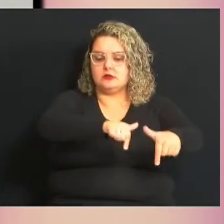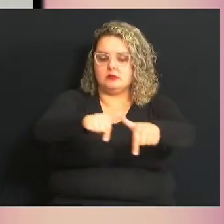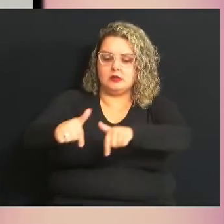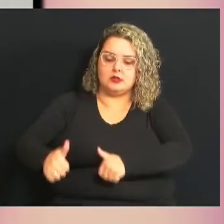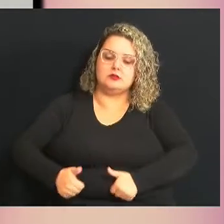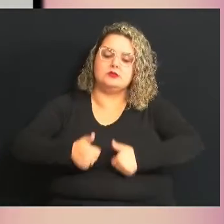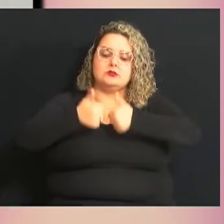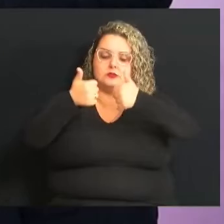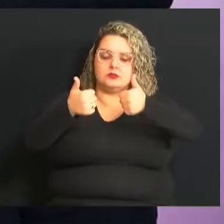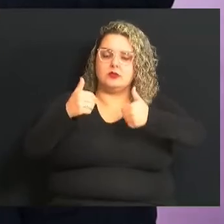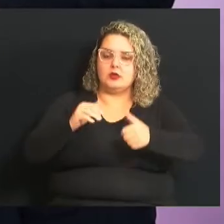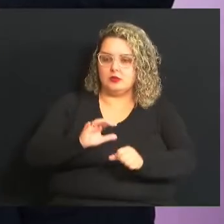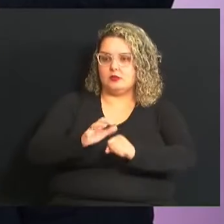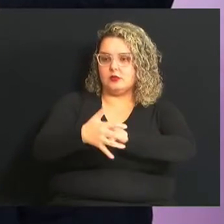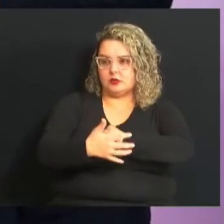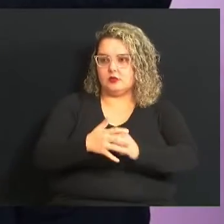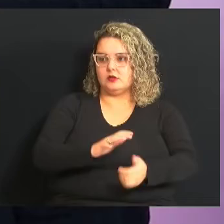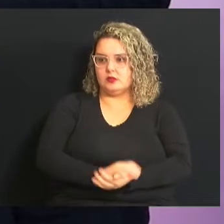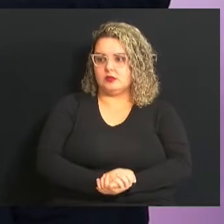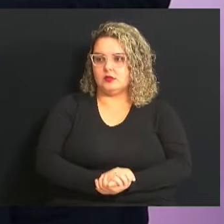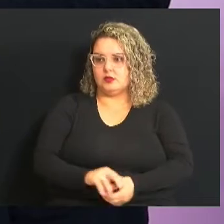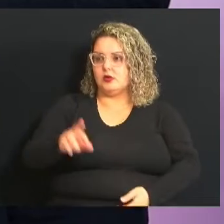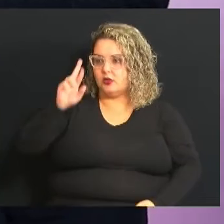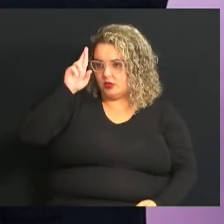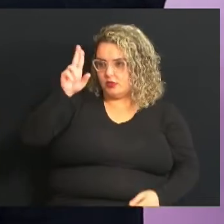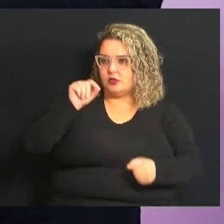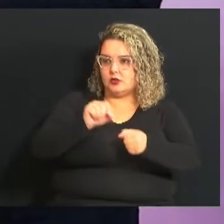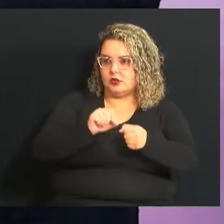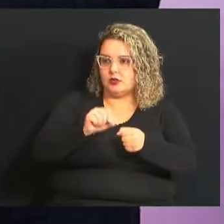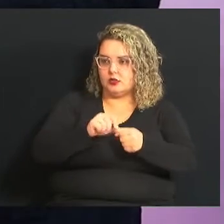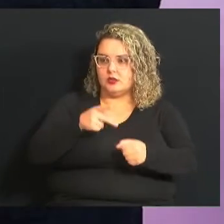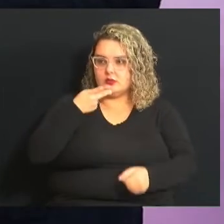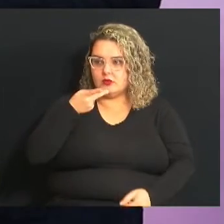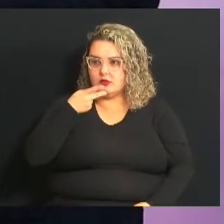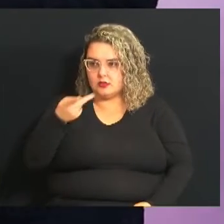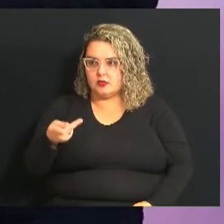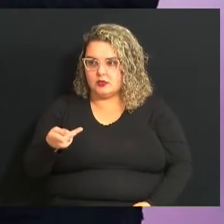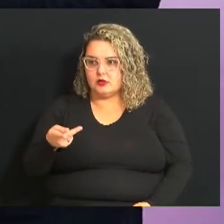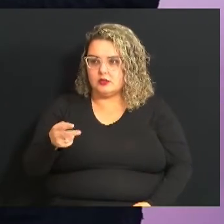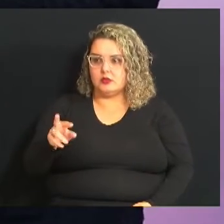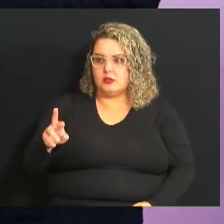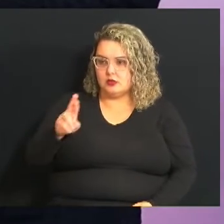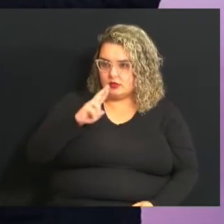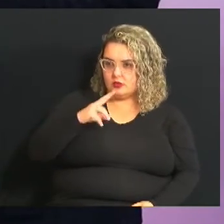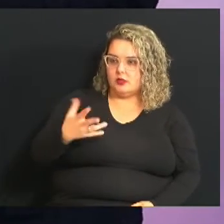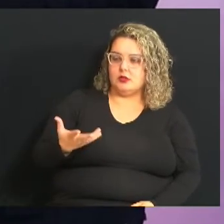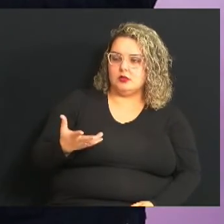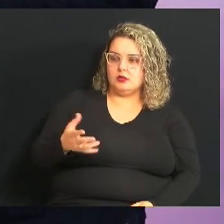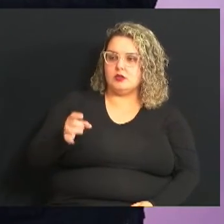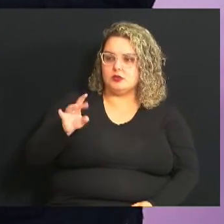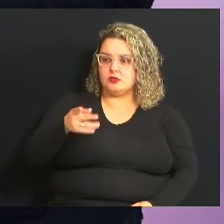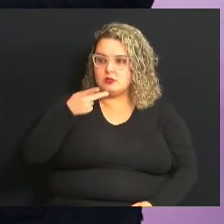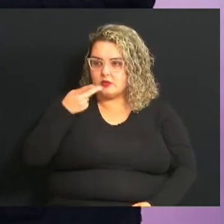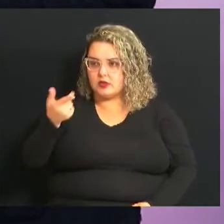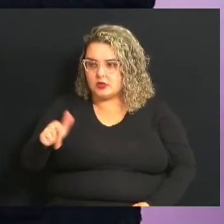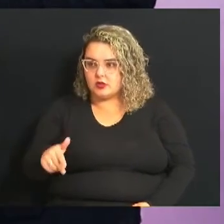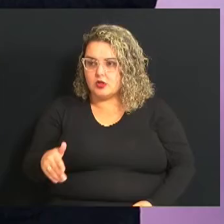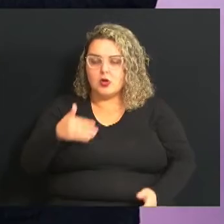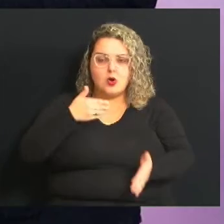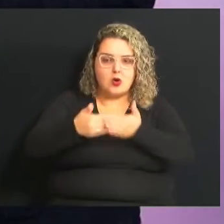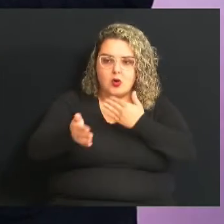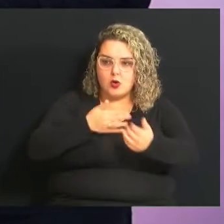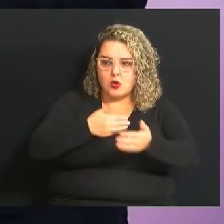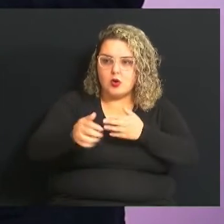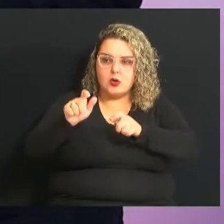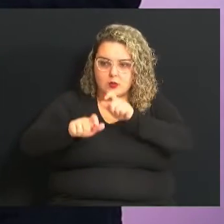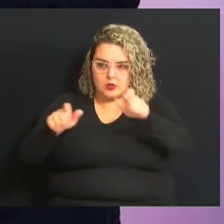sobre o Covid-19. O senhor até fez um breve comentário em uma das suas respostas. Só para reforçar, qualquer pessoa pode optar